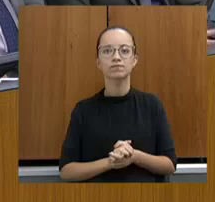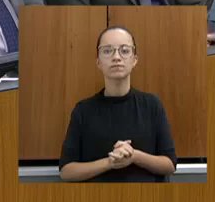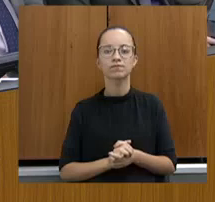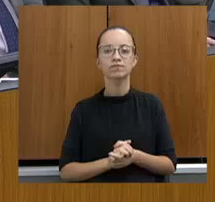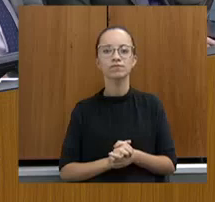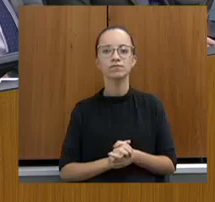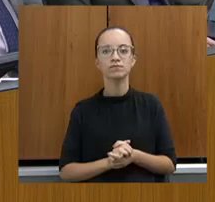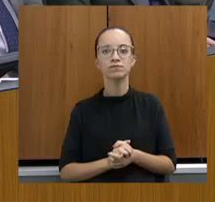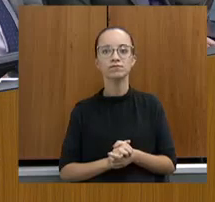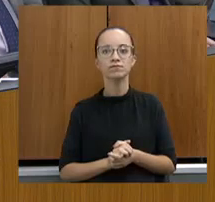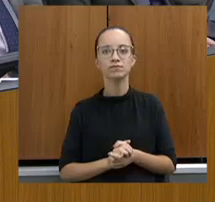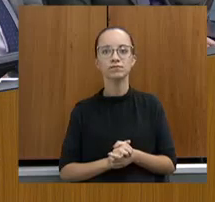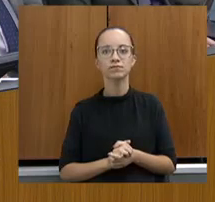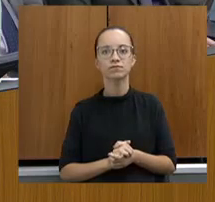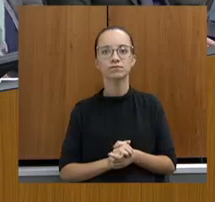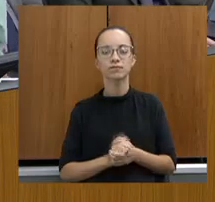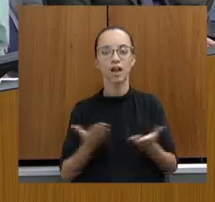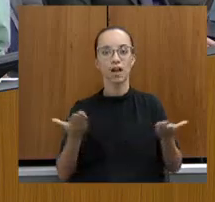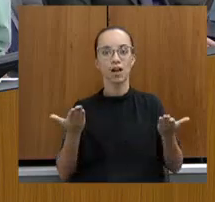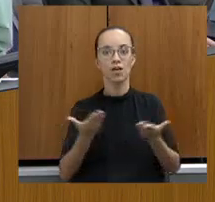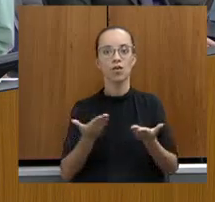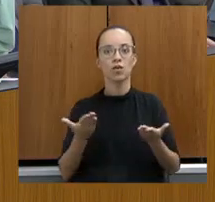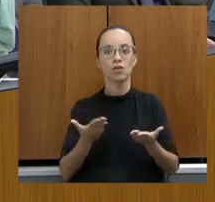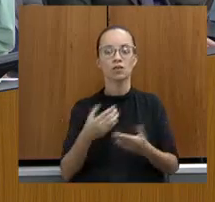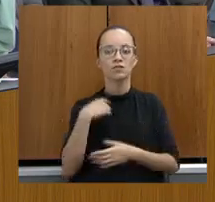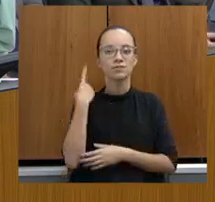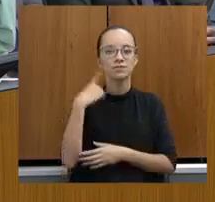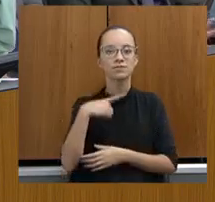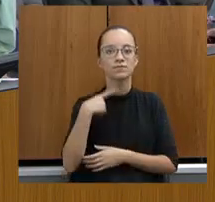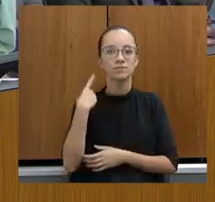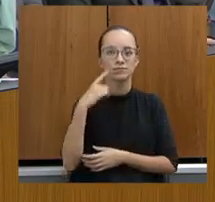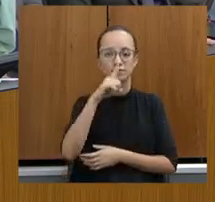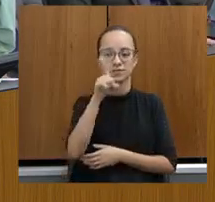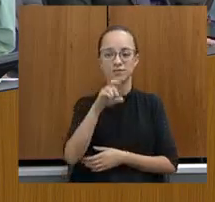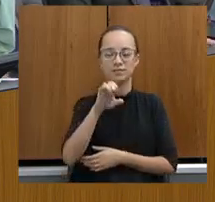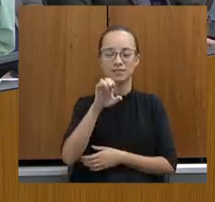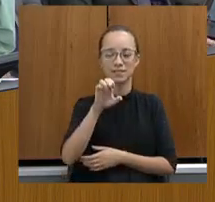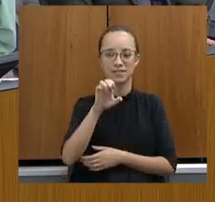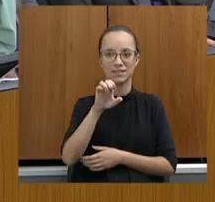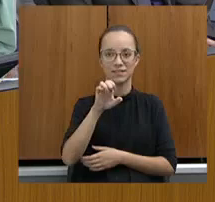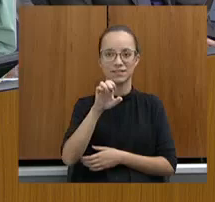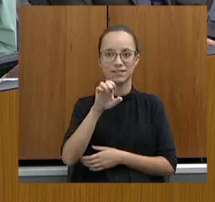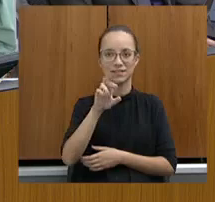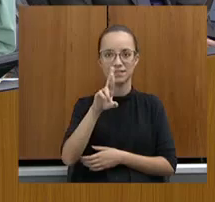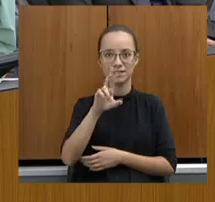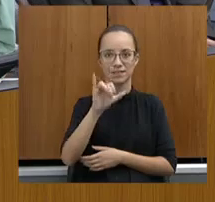vou então agora passar a palavra para deputados é Reis